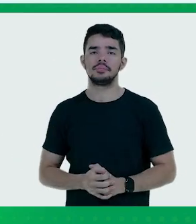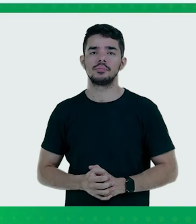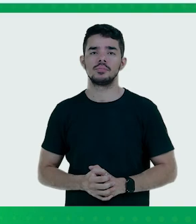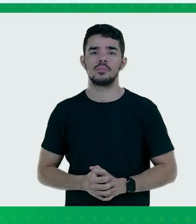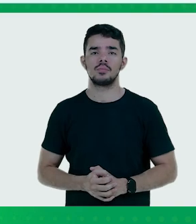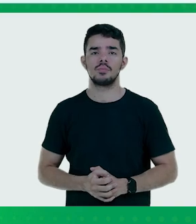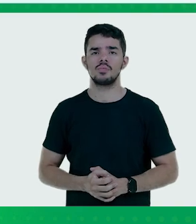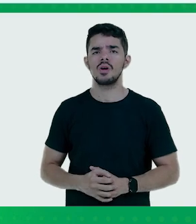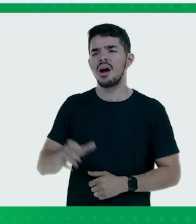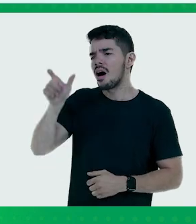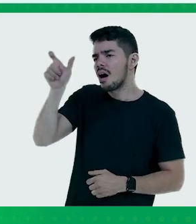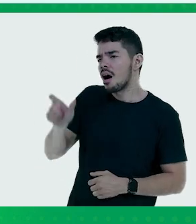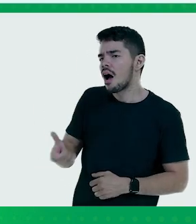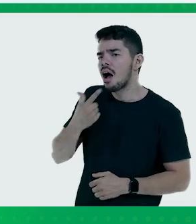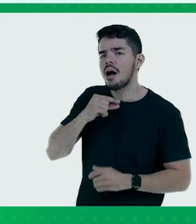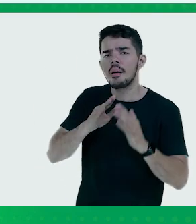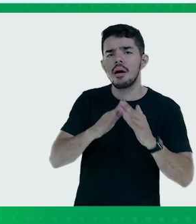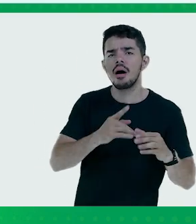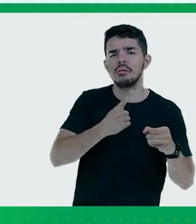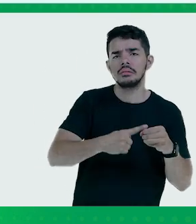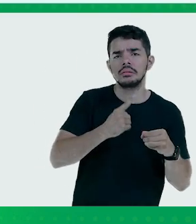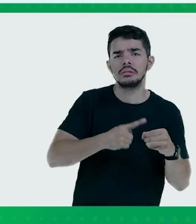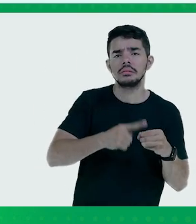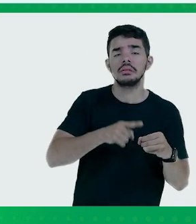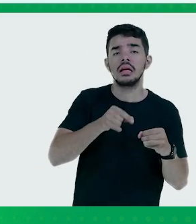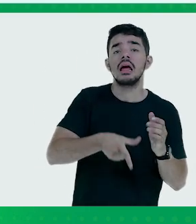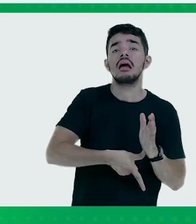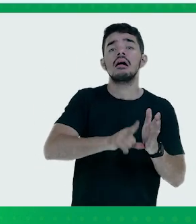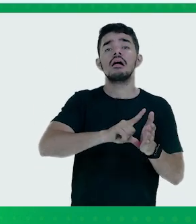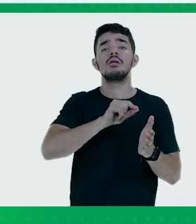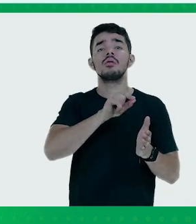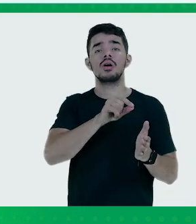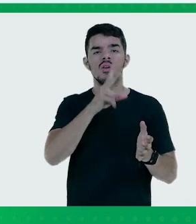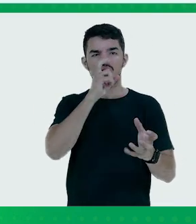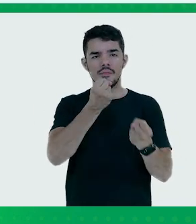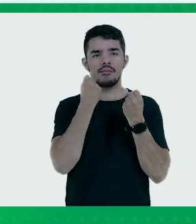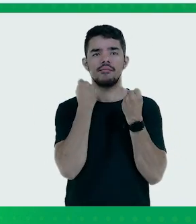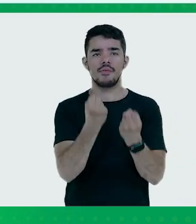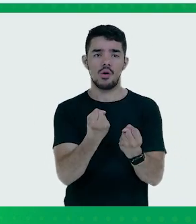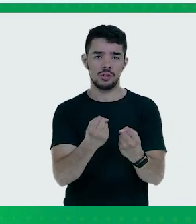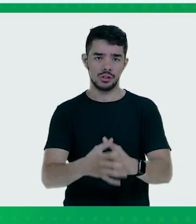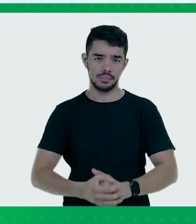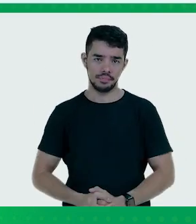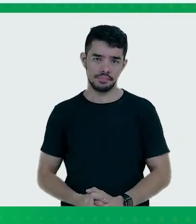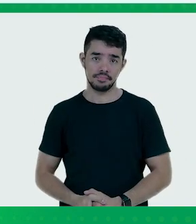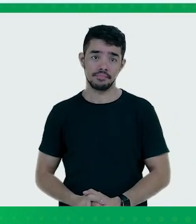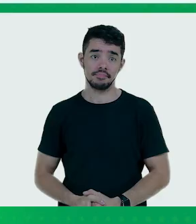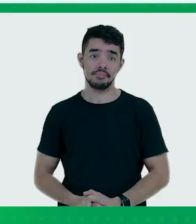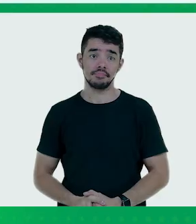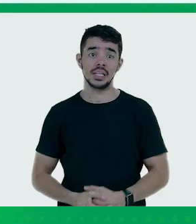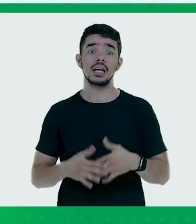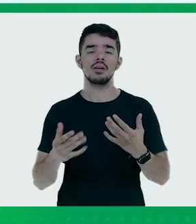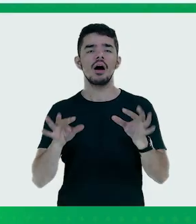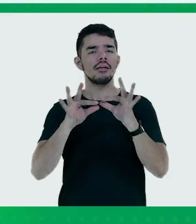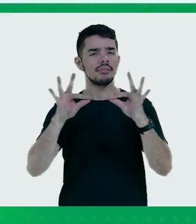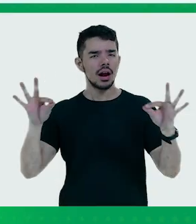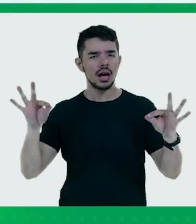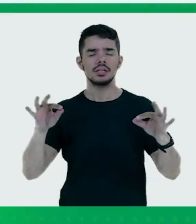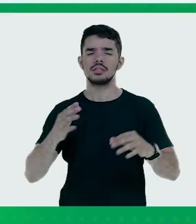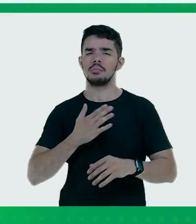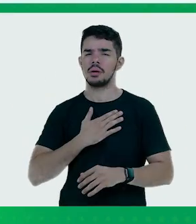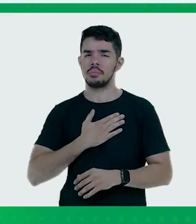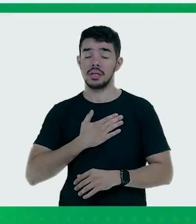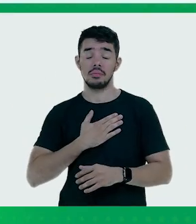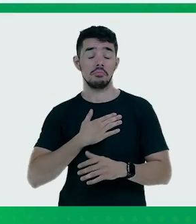o sertanejo é, antes de tudo, um forte. Então, quando ele traz essa frase, que para